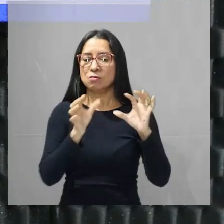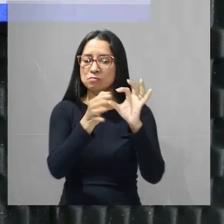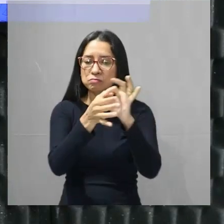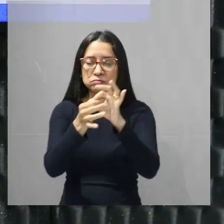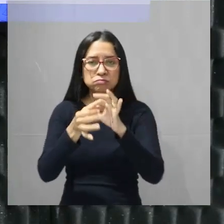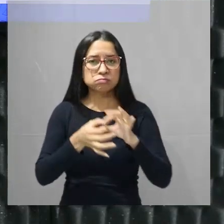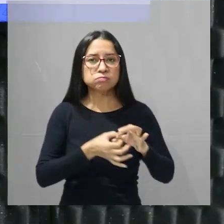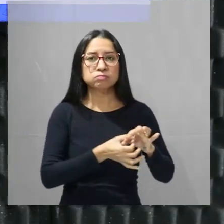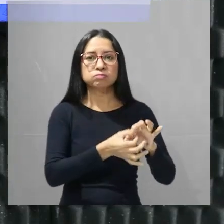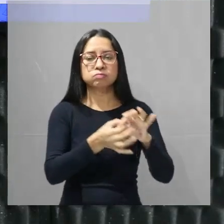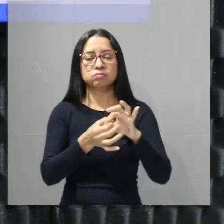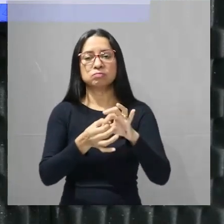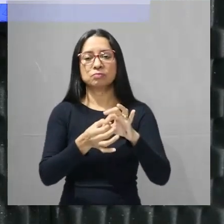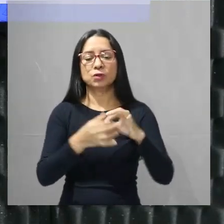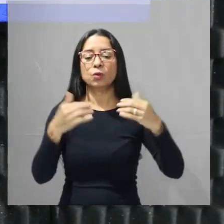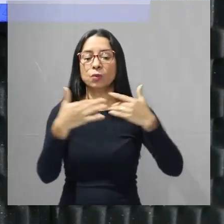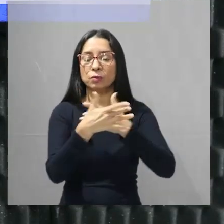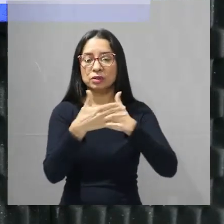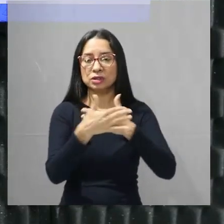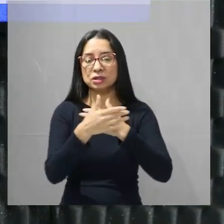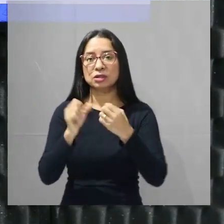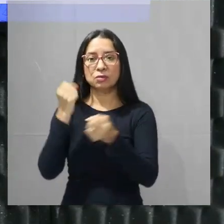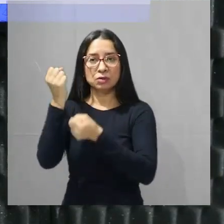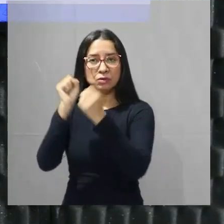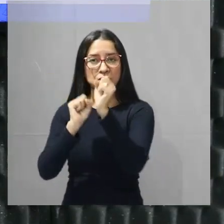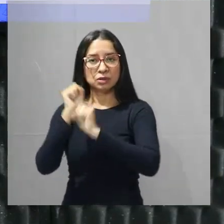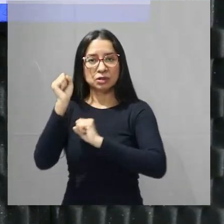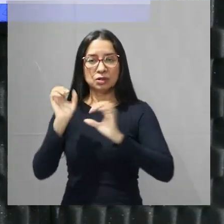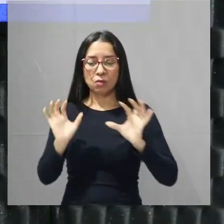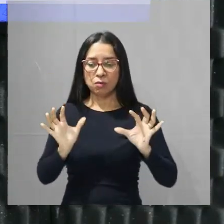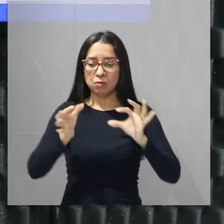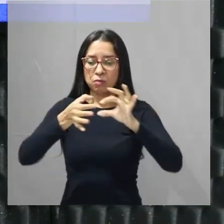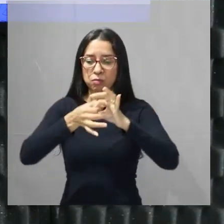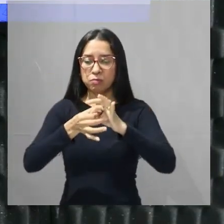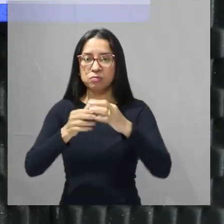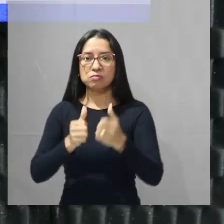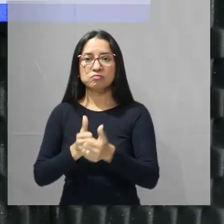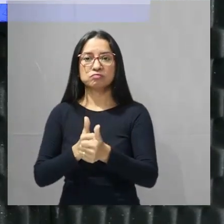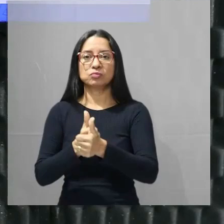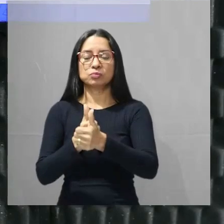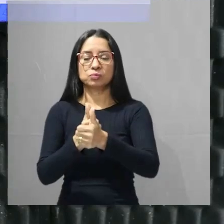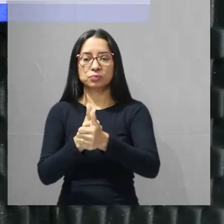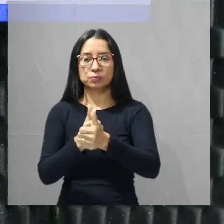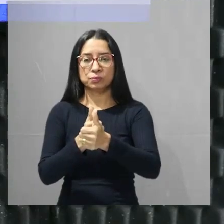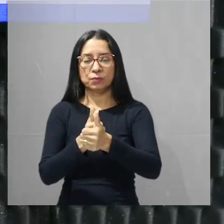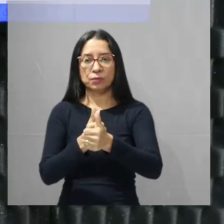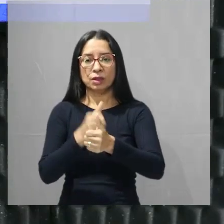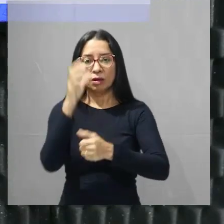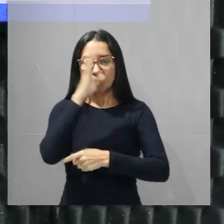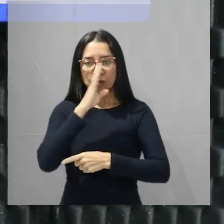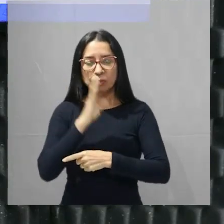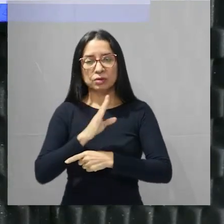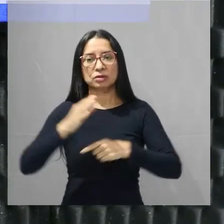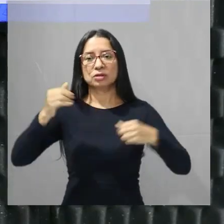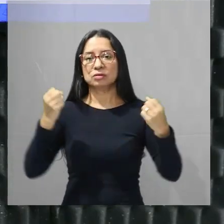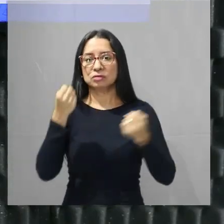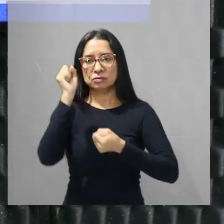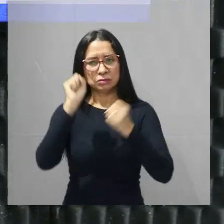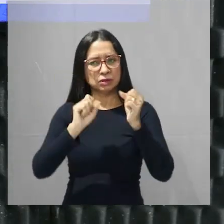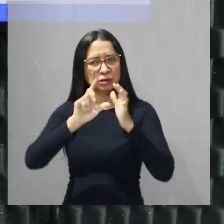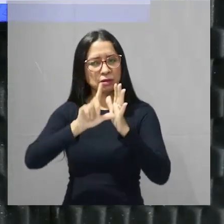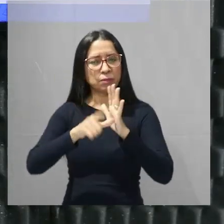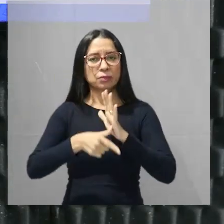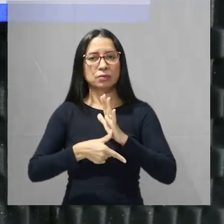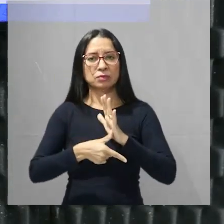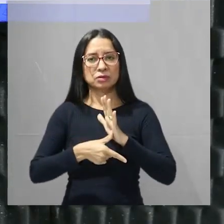não esquece, urbanização e industrialização são fenômenos que caminham de mãos dadas. E o Brasil, galera, ele vai se industrializar já tardiamente,